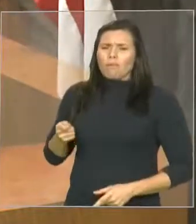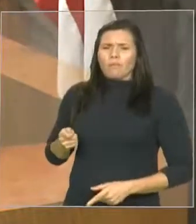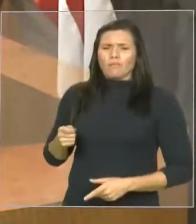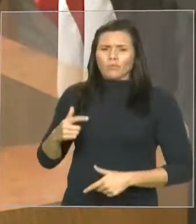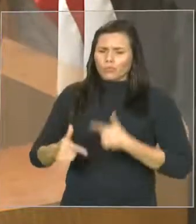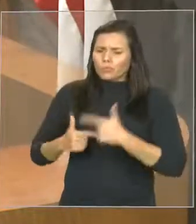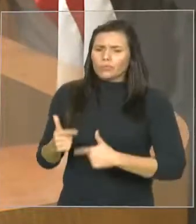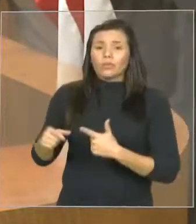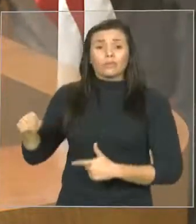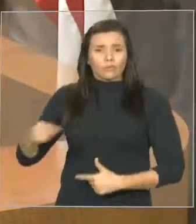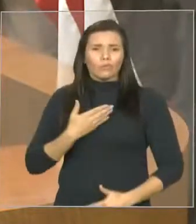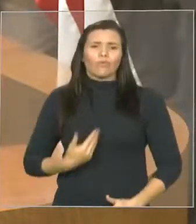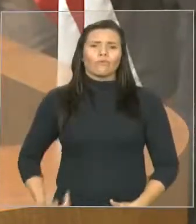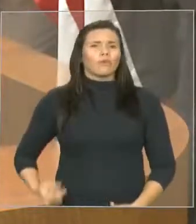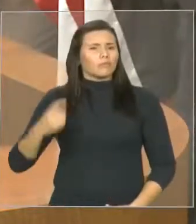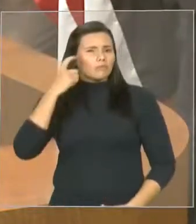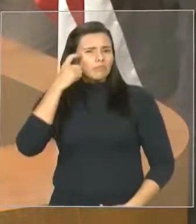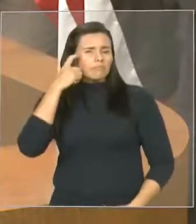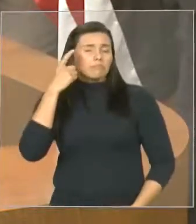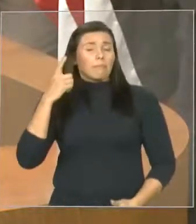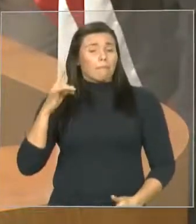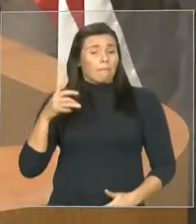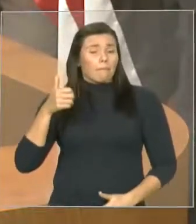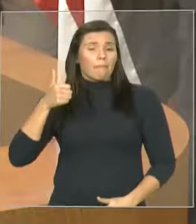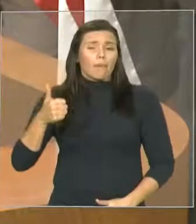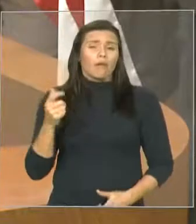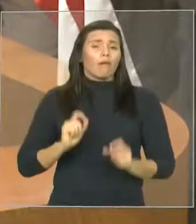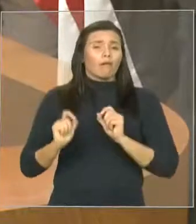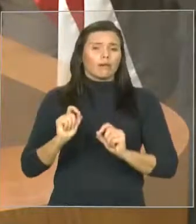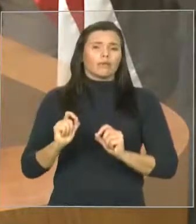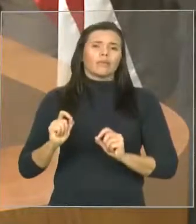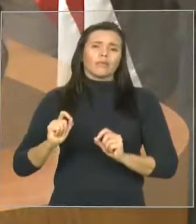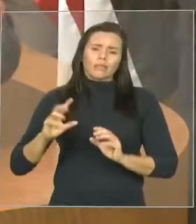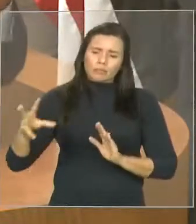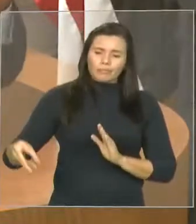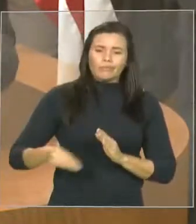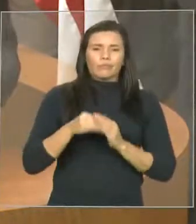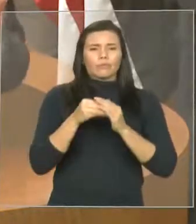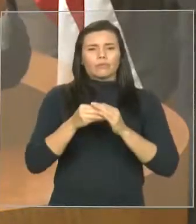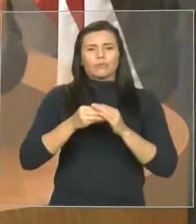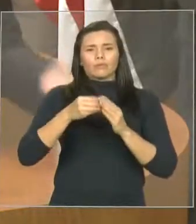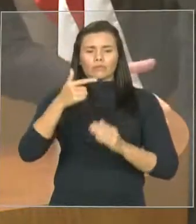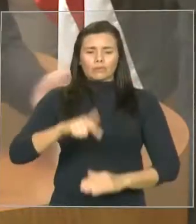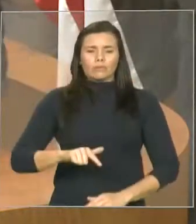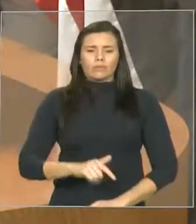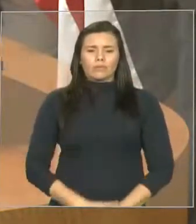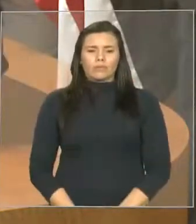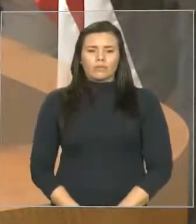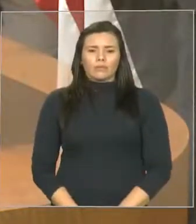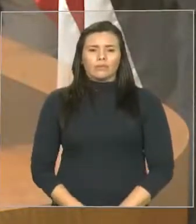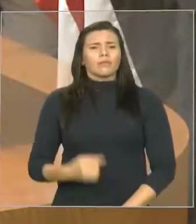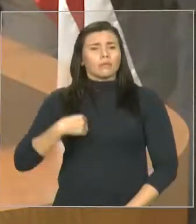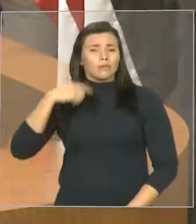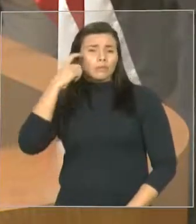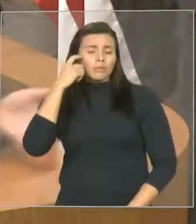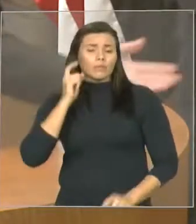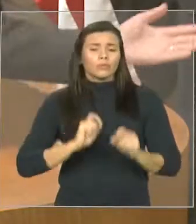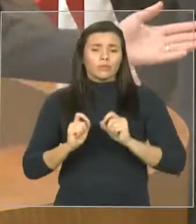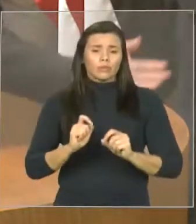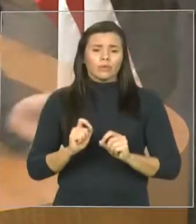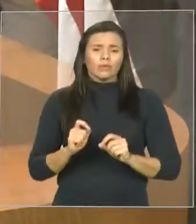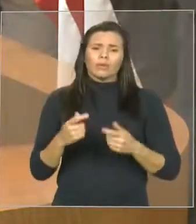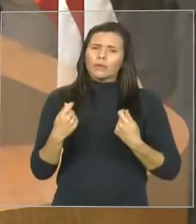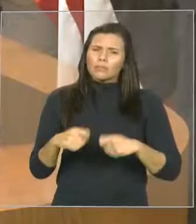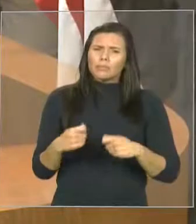Fiscal, onde o Conselho Fiscal não terá independência para fiscalizar os atos do Instituto de Previdência.